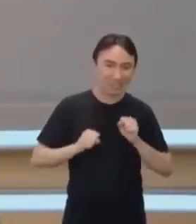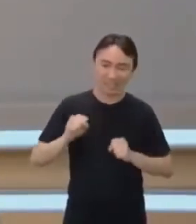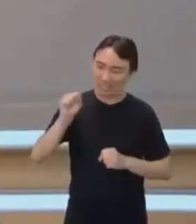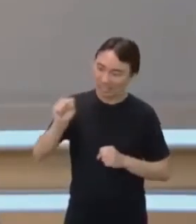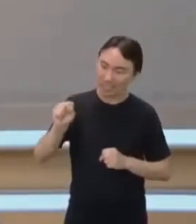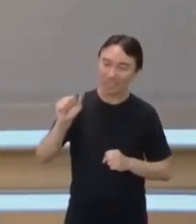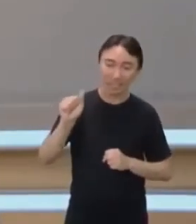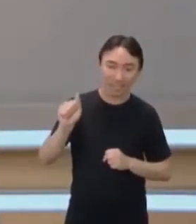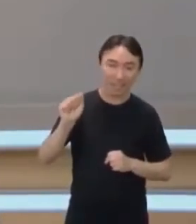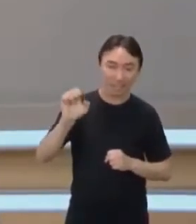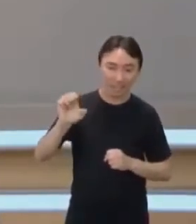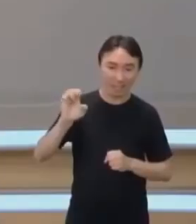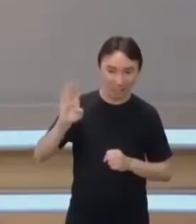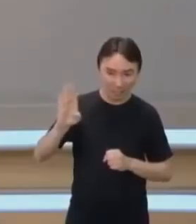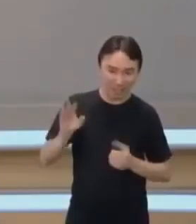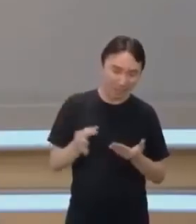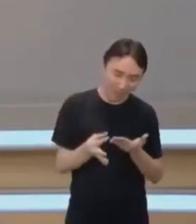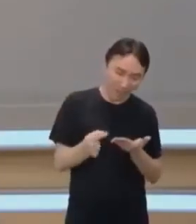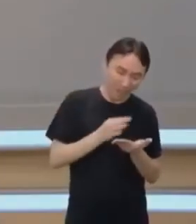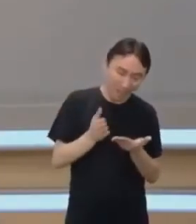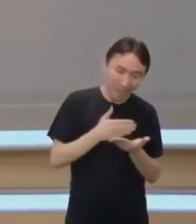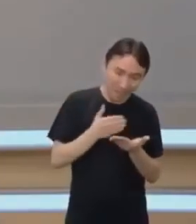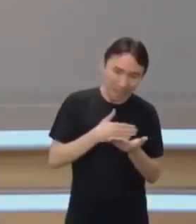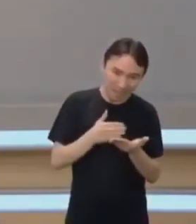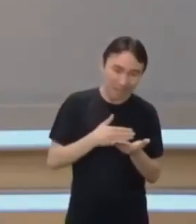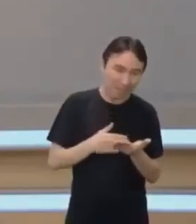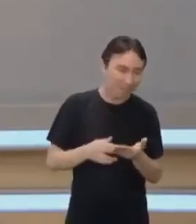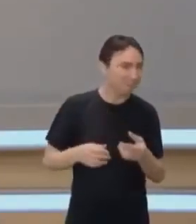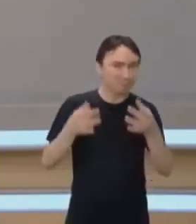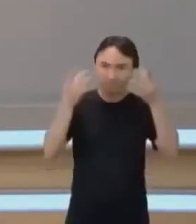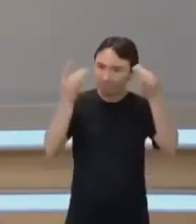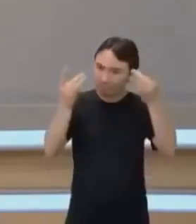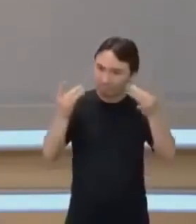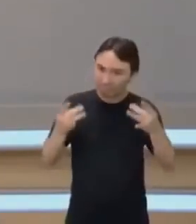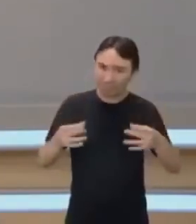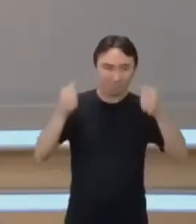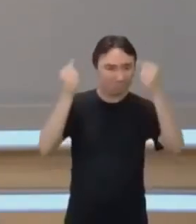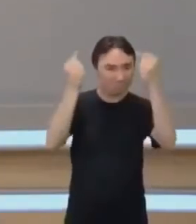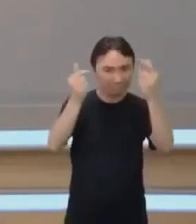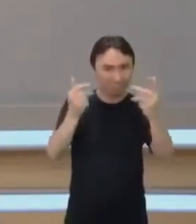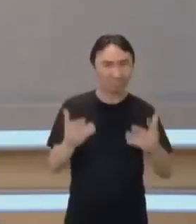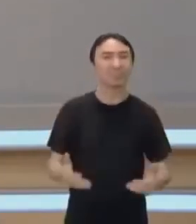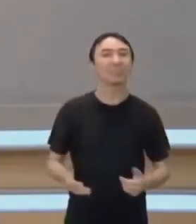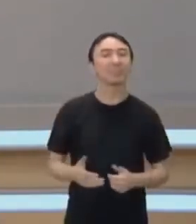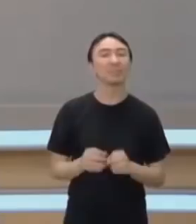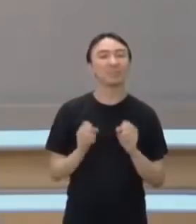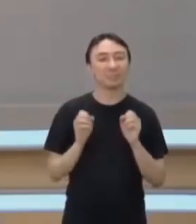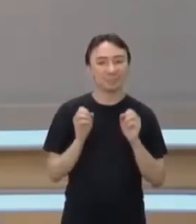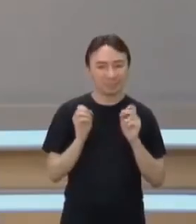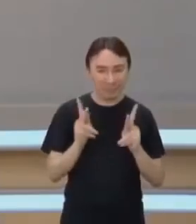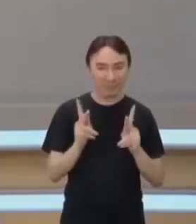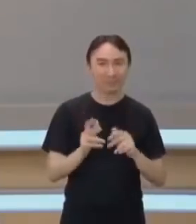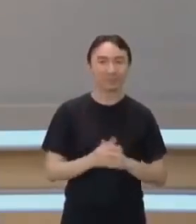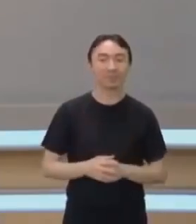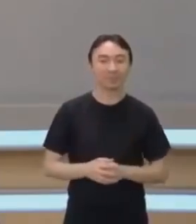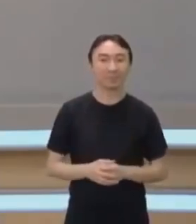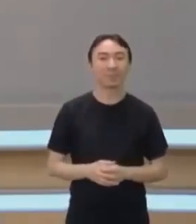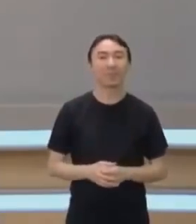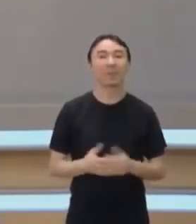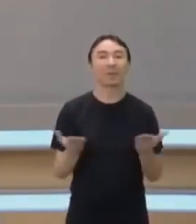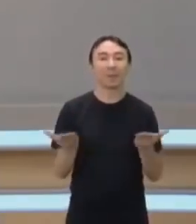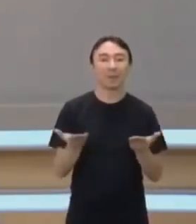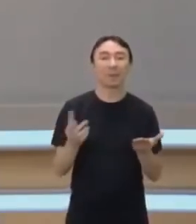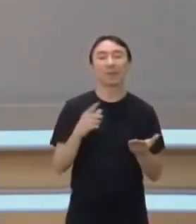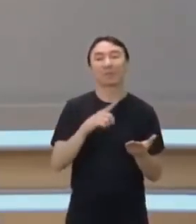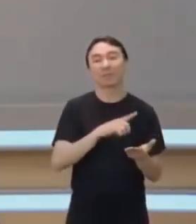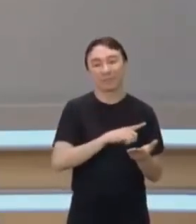vir as informações muito bem detalhadas para todos da rede também, tá bom? E aqui a gente entra numa parte muito